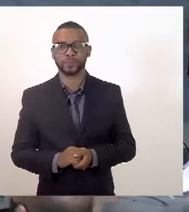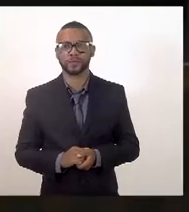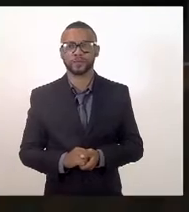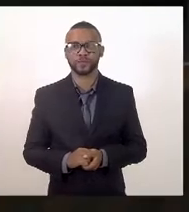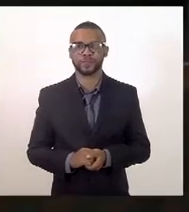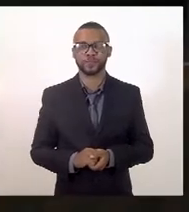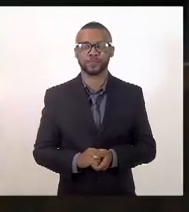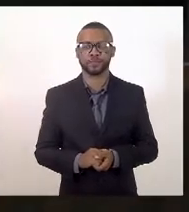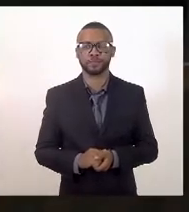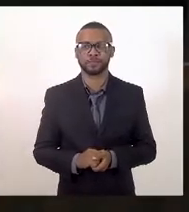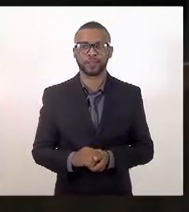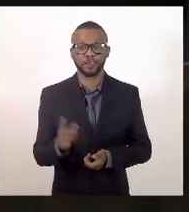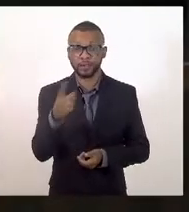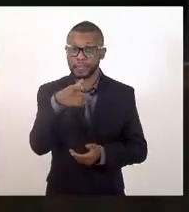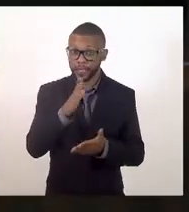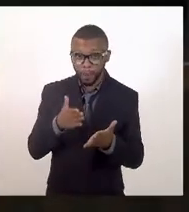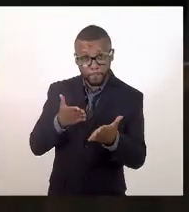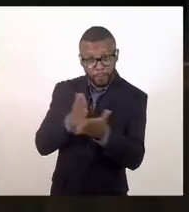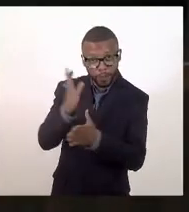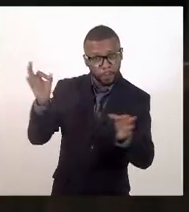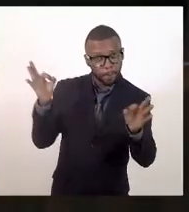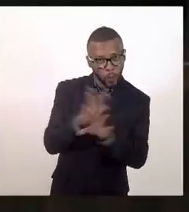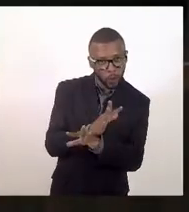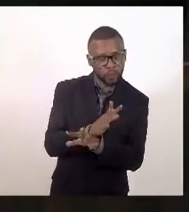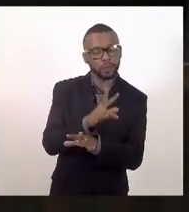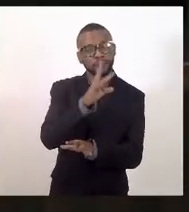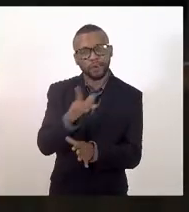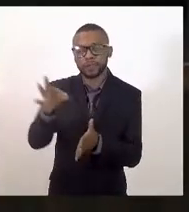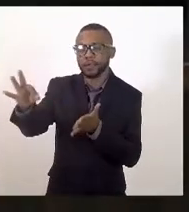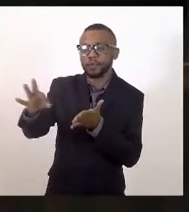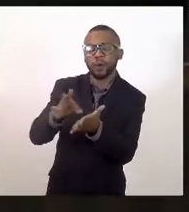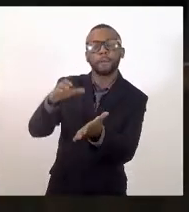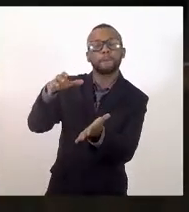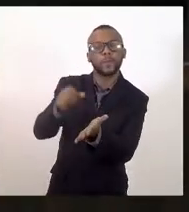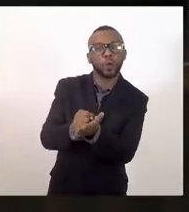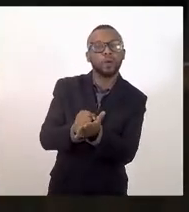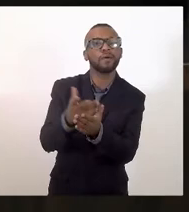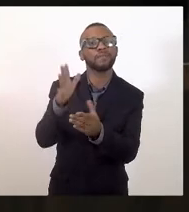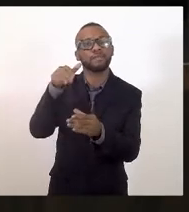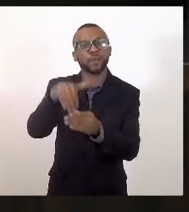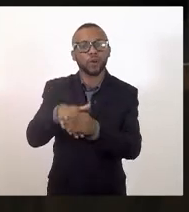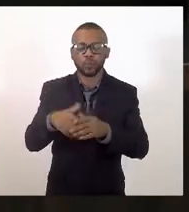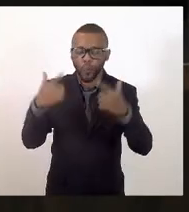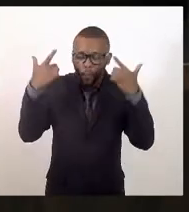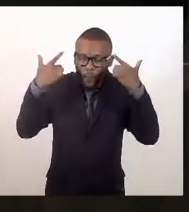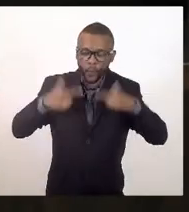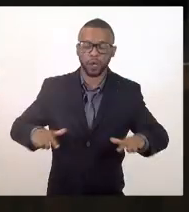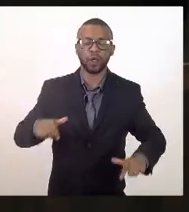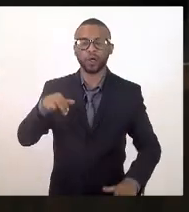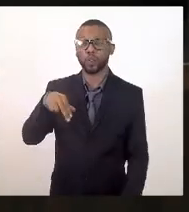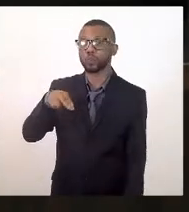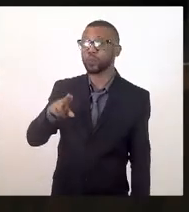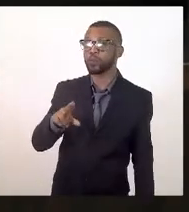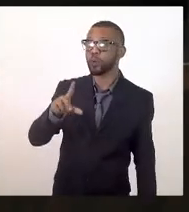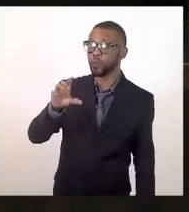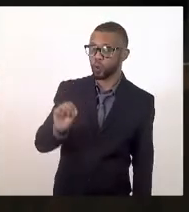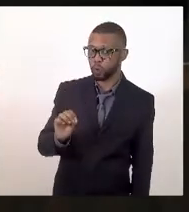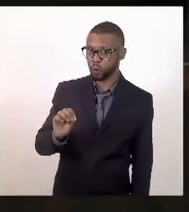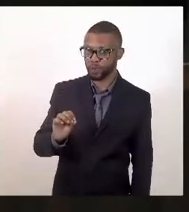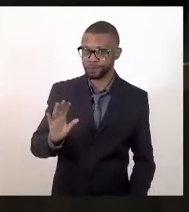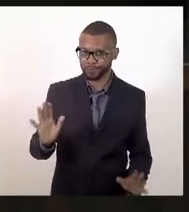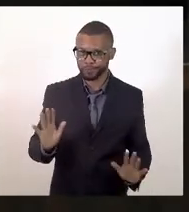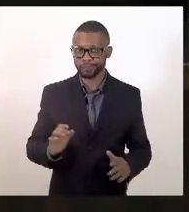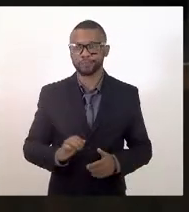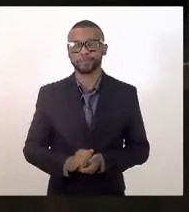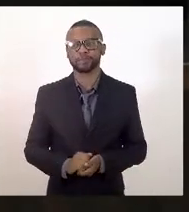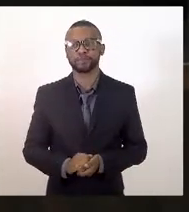Senhores que aprovam, permaneçam como estão aprovados. Vai à promulgação com voto pela abstenção do Novo. Incluído na ordem do dia,